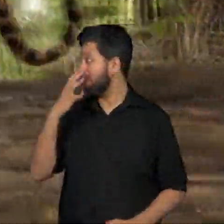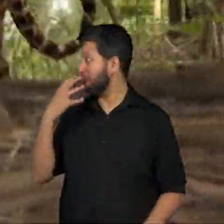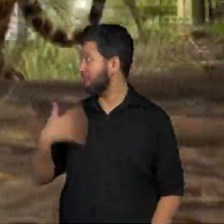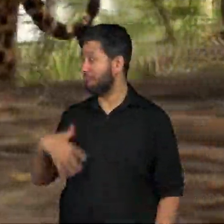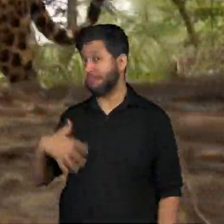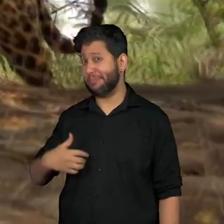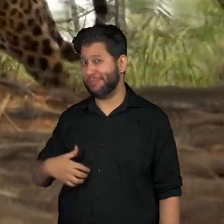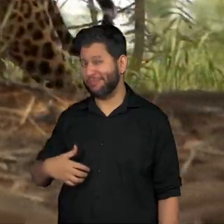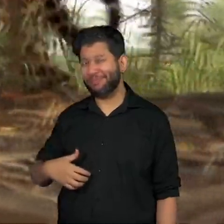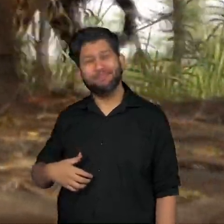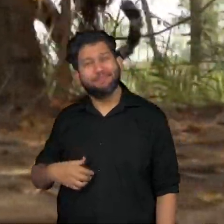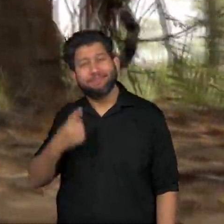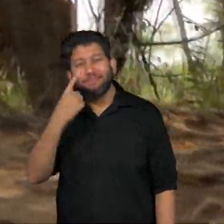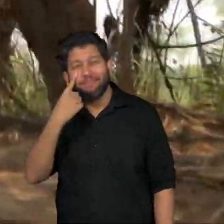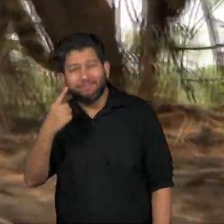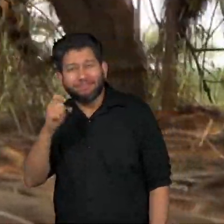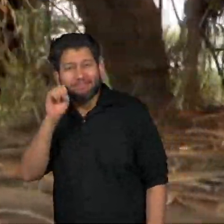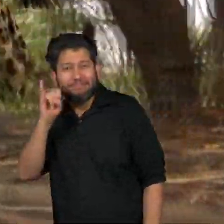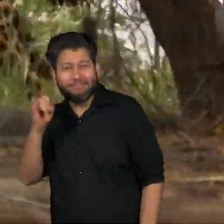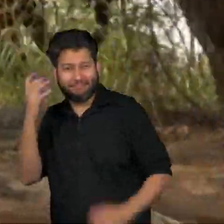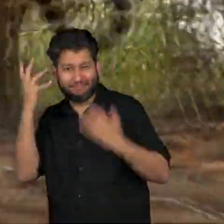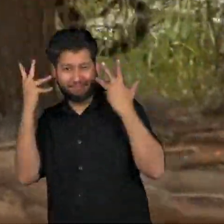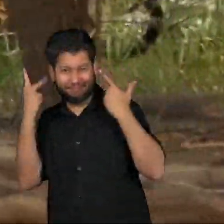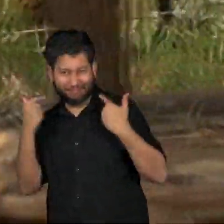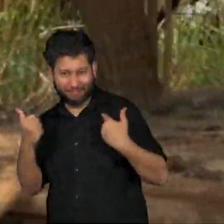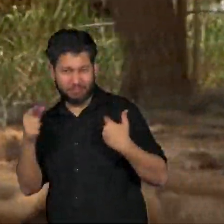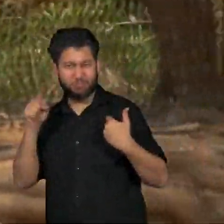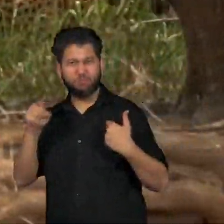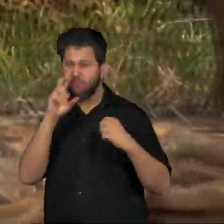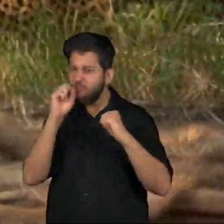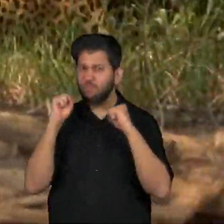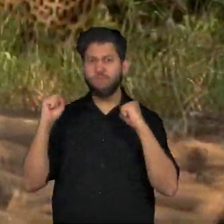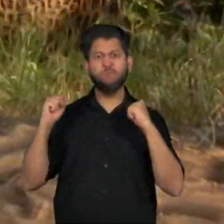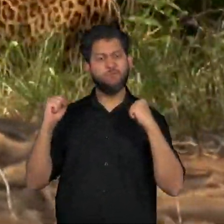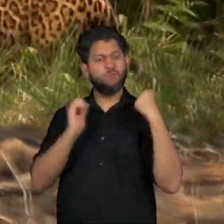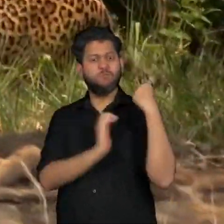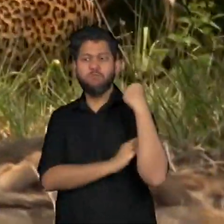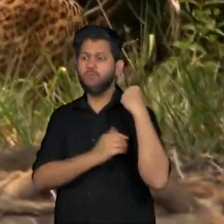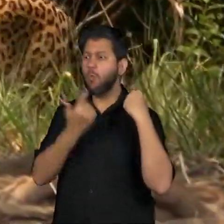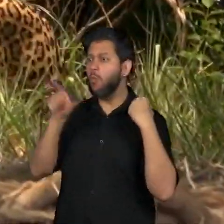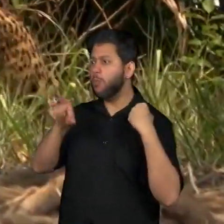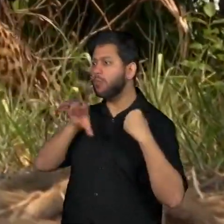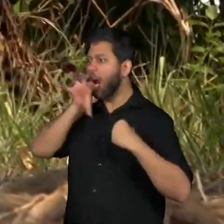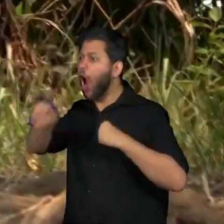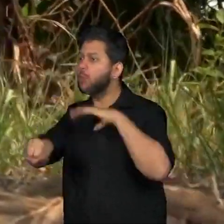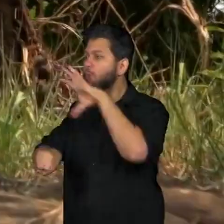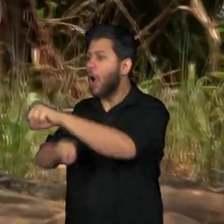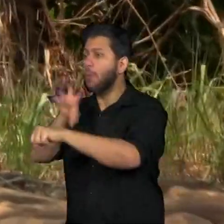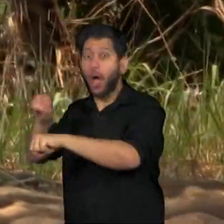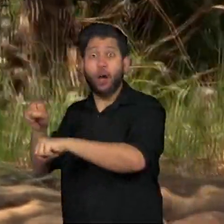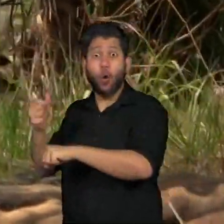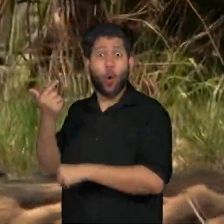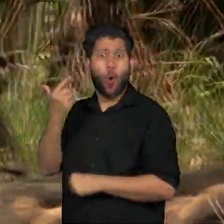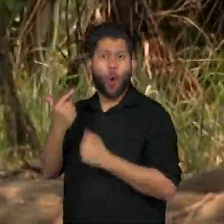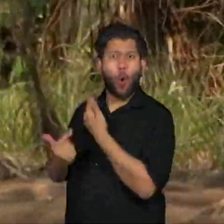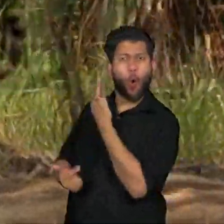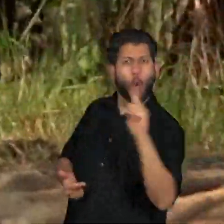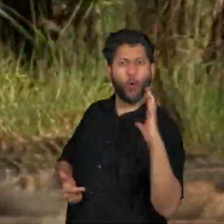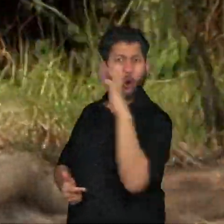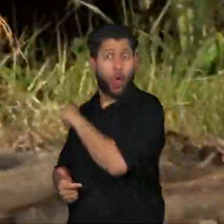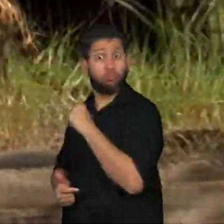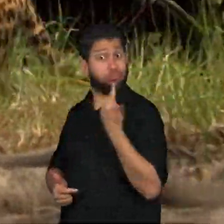A presença na área de um animal que está no topo da cadeia alimentar é um dos sinais do ressurgimento